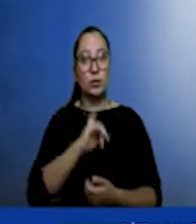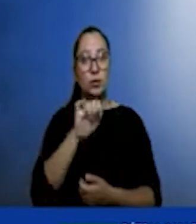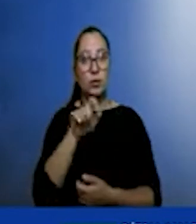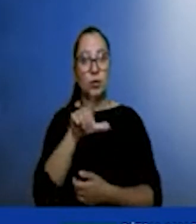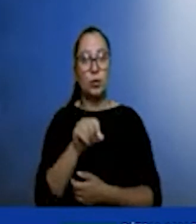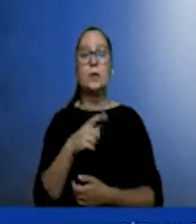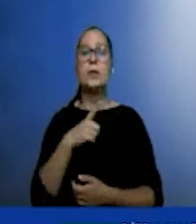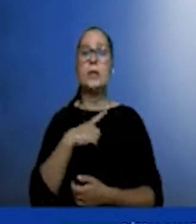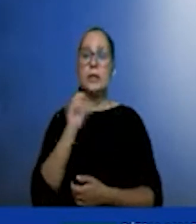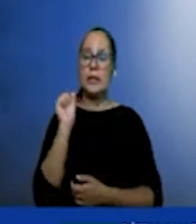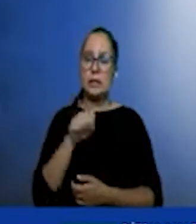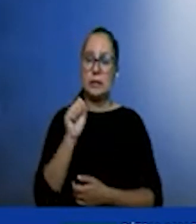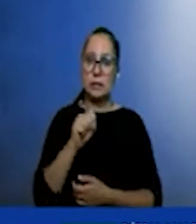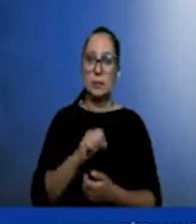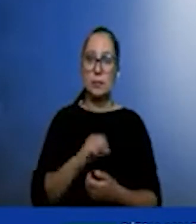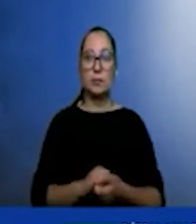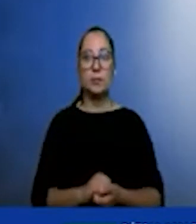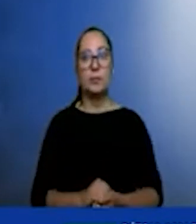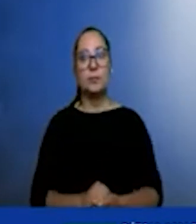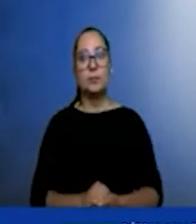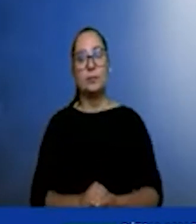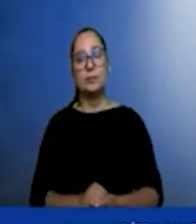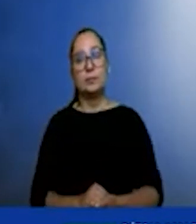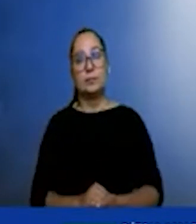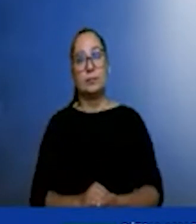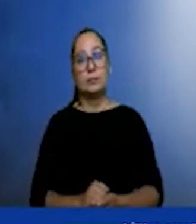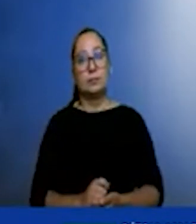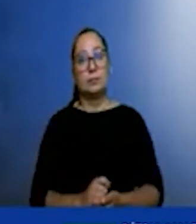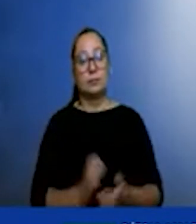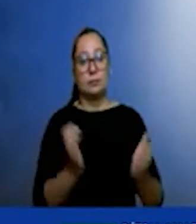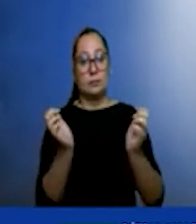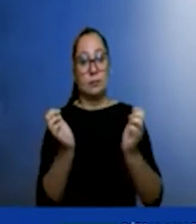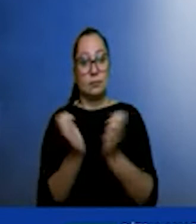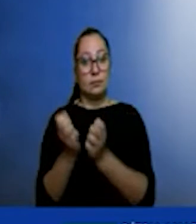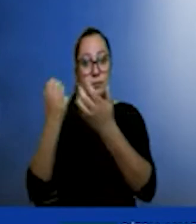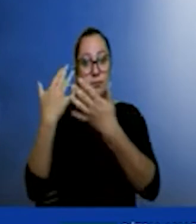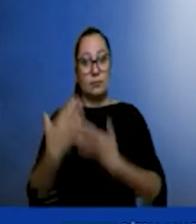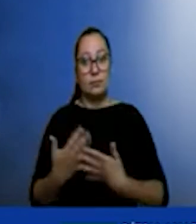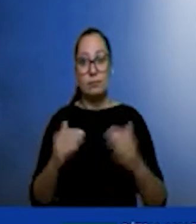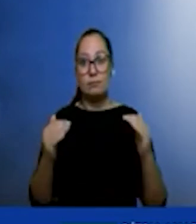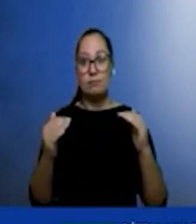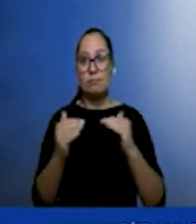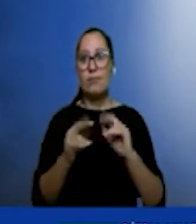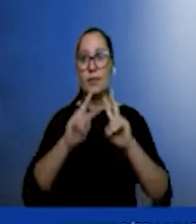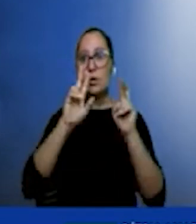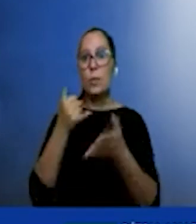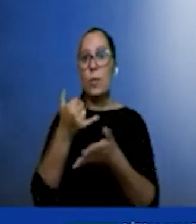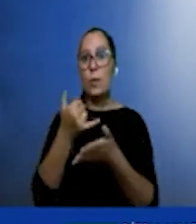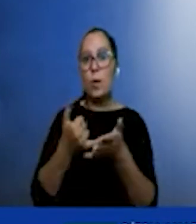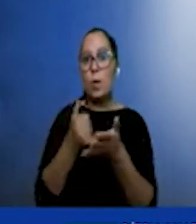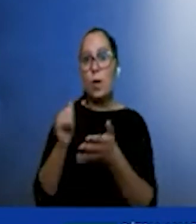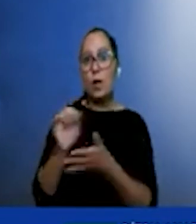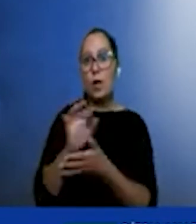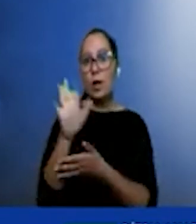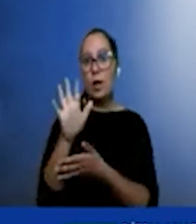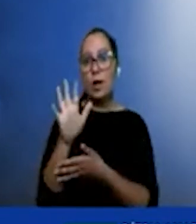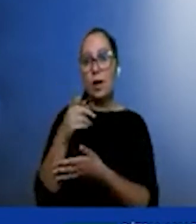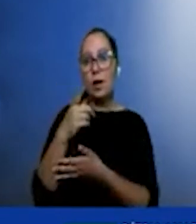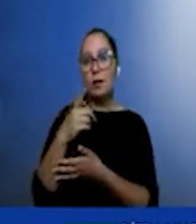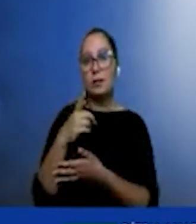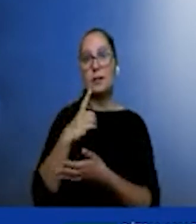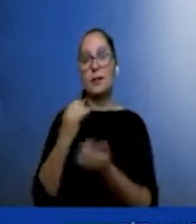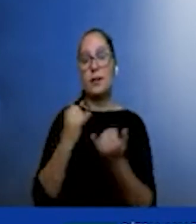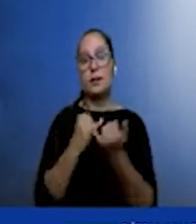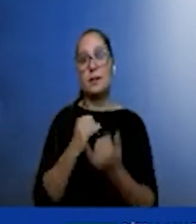sim. O que a Fernanda acabou de falar, mesmo a questão do óleo e gás, você com CCS,